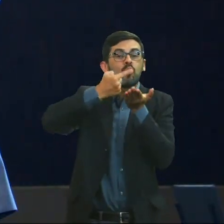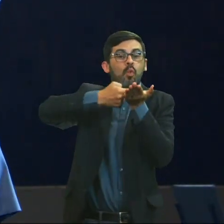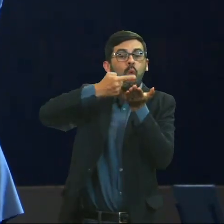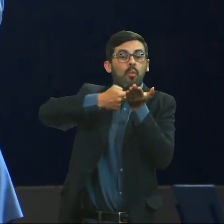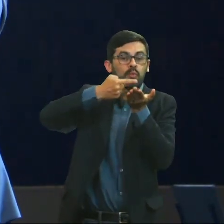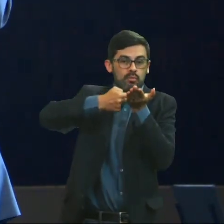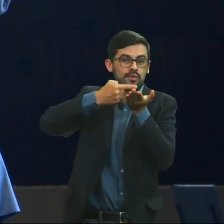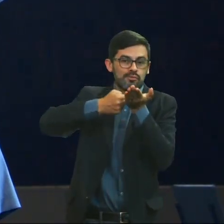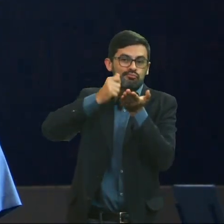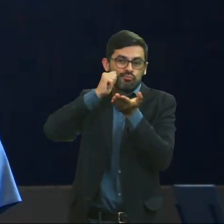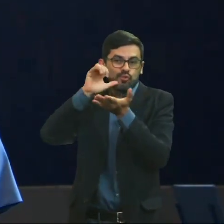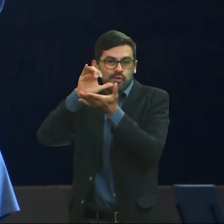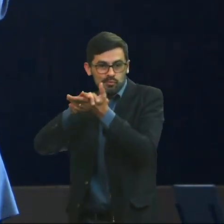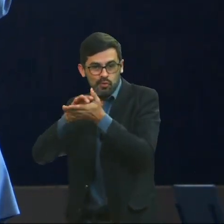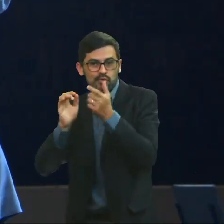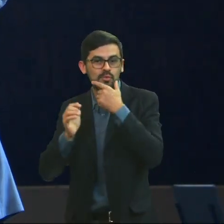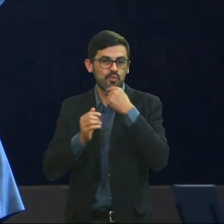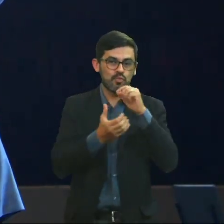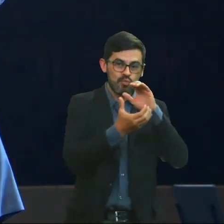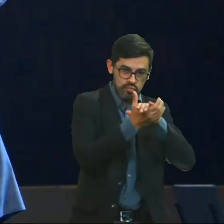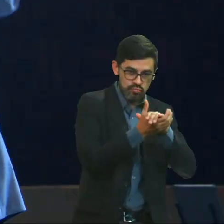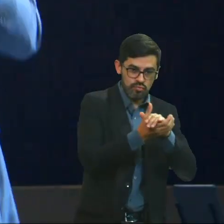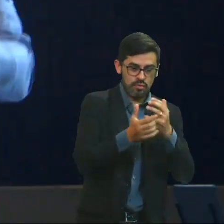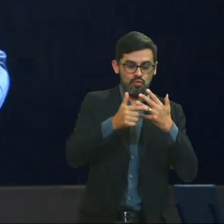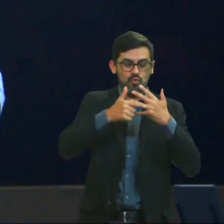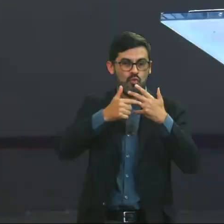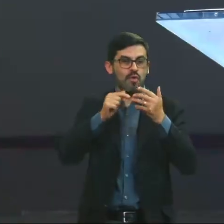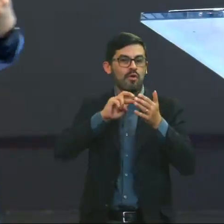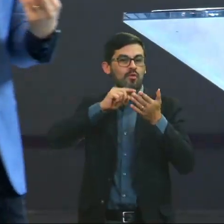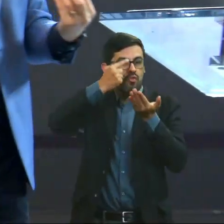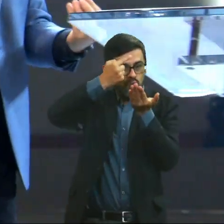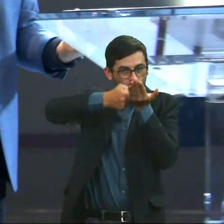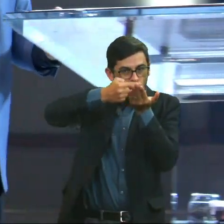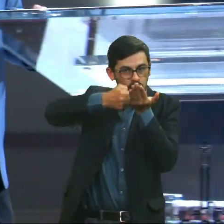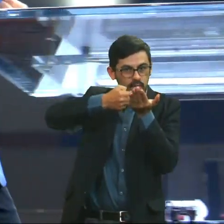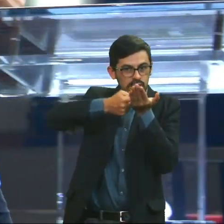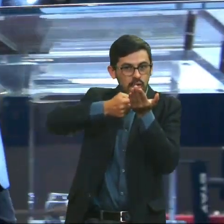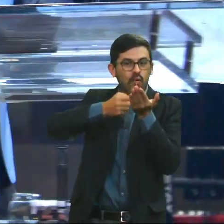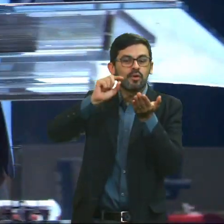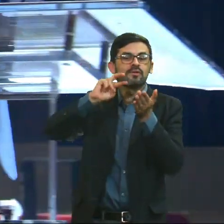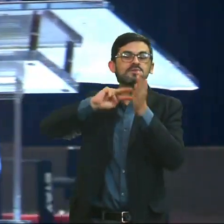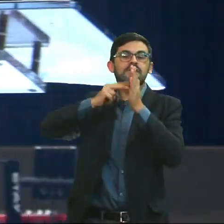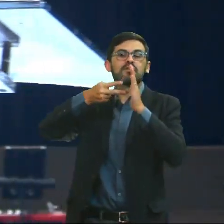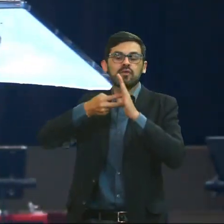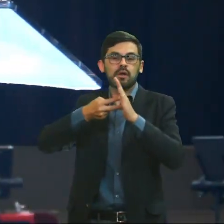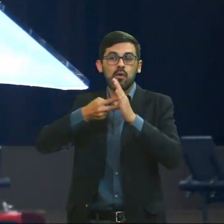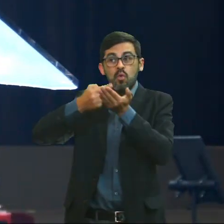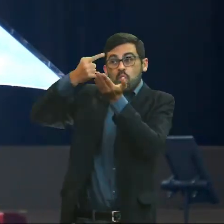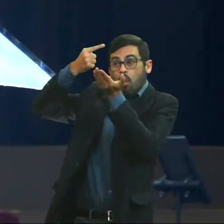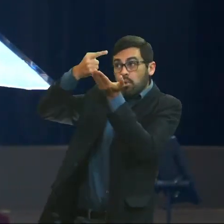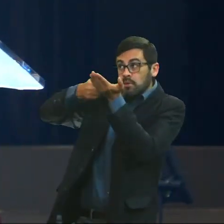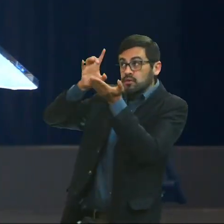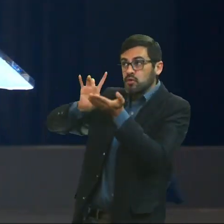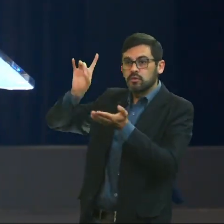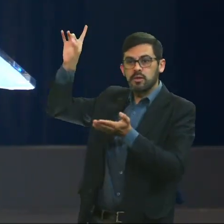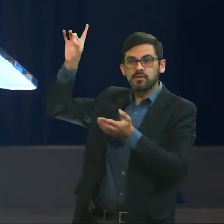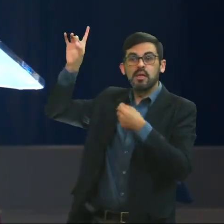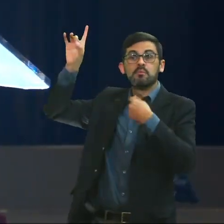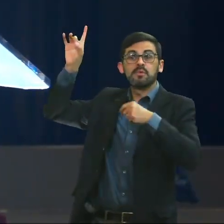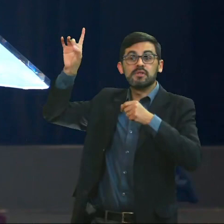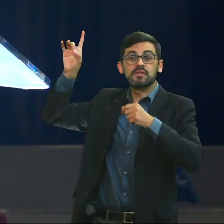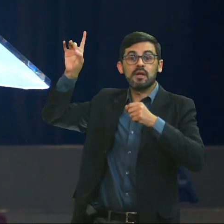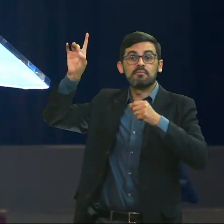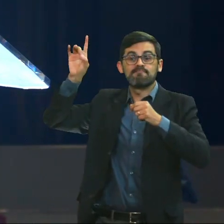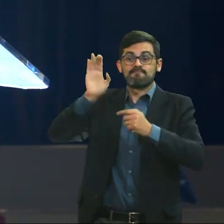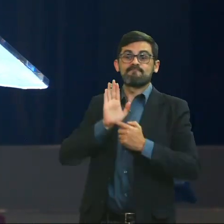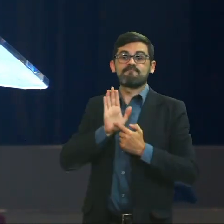de fidelidade para com alguém? Ele fala assim, em outras palavras, o compromisso que você tem com Deus tem que ser